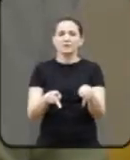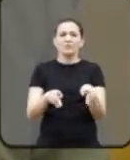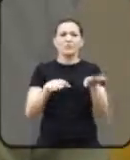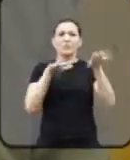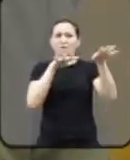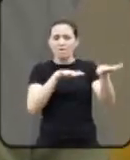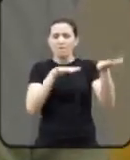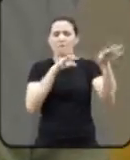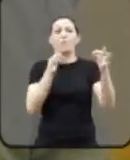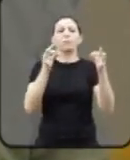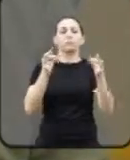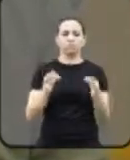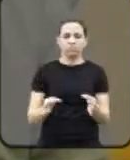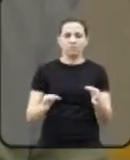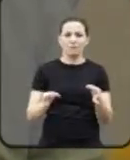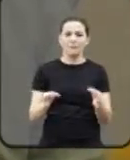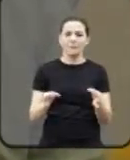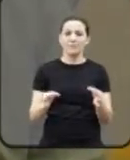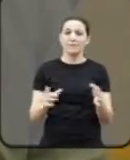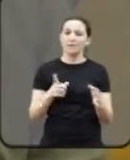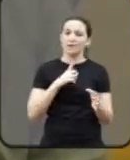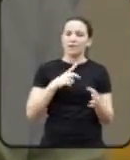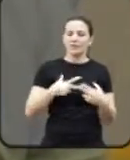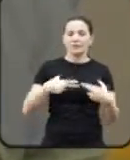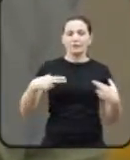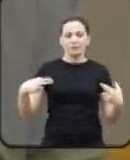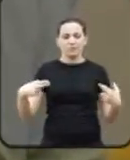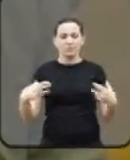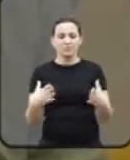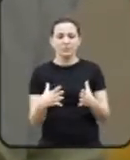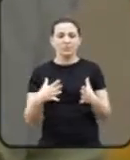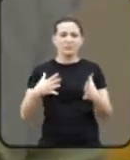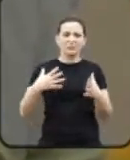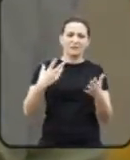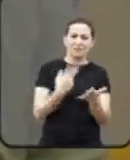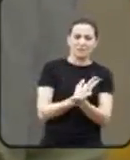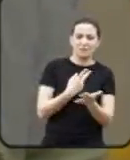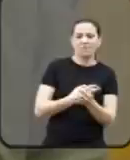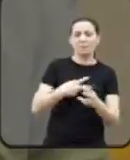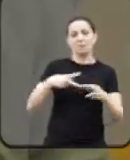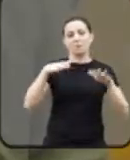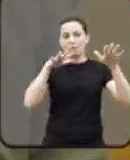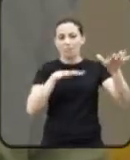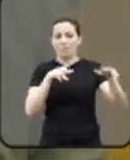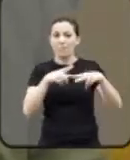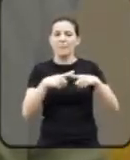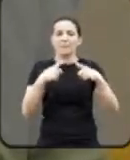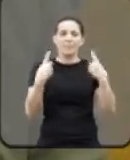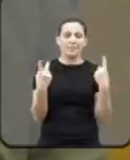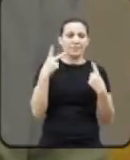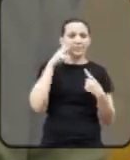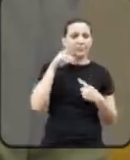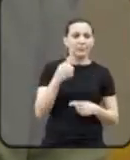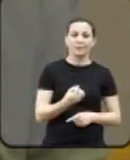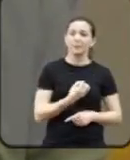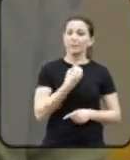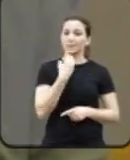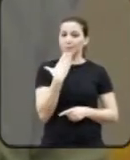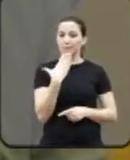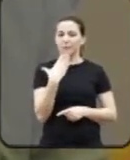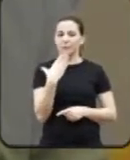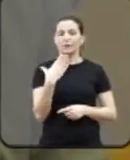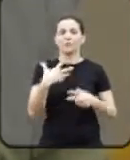para a rua, sim. Né? Lógico, tem os excessos, tem. Né? Então, mas com bons olhos eu vejo